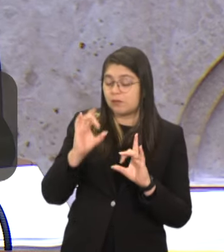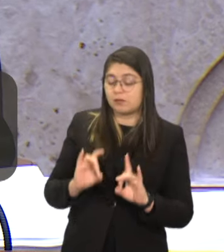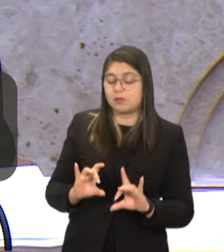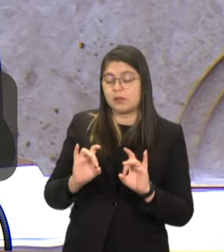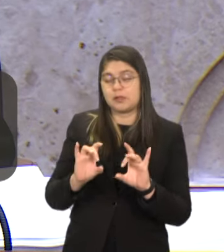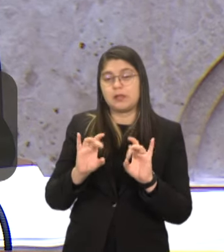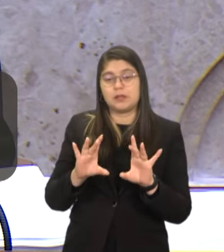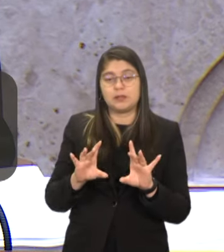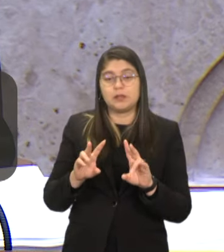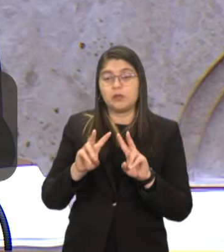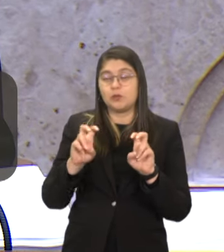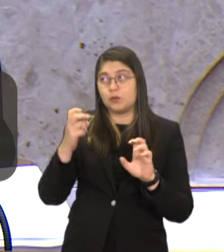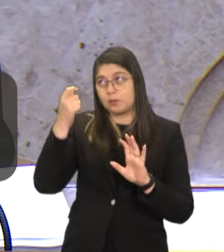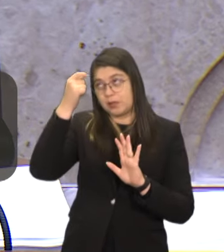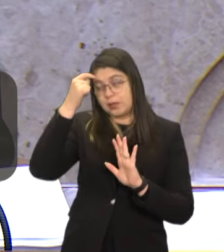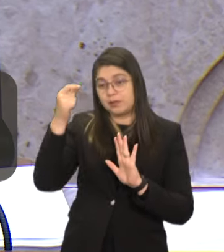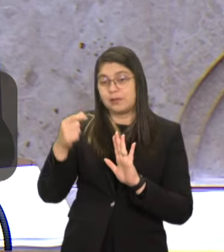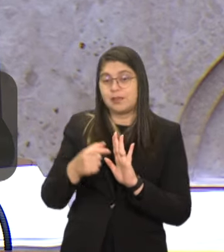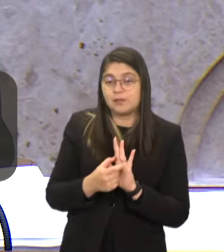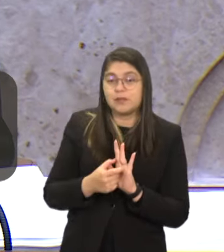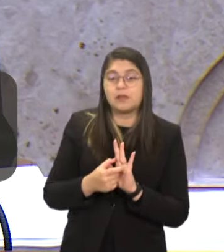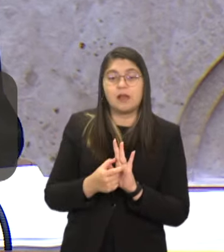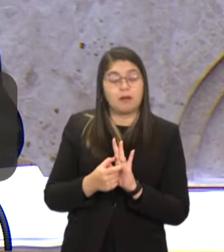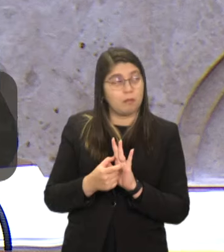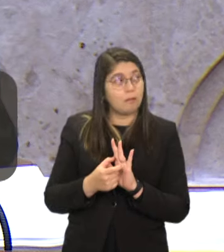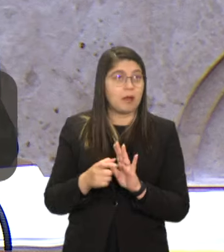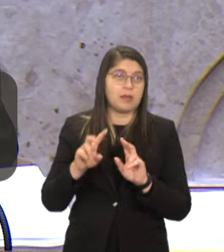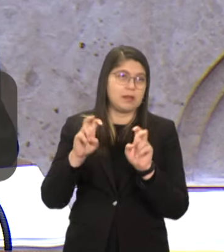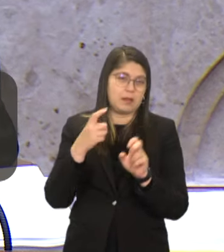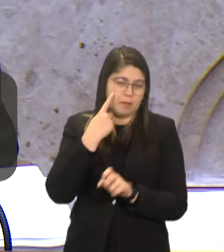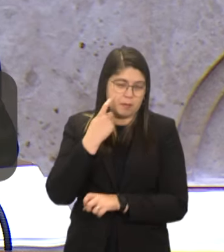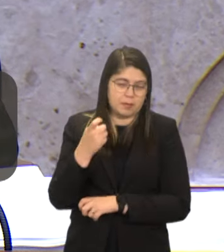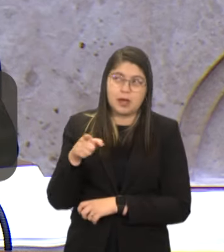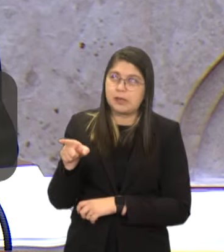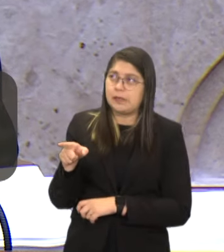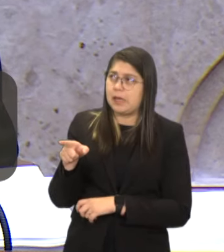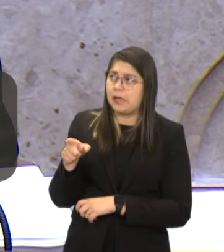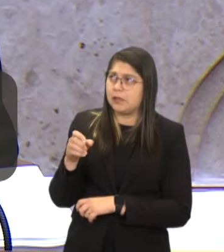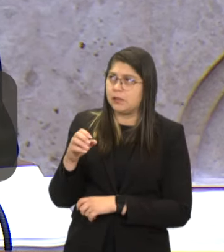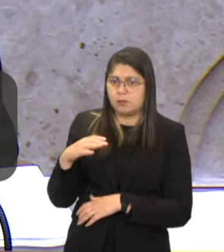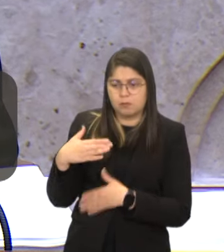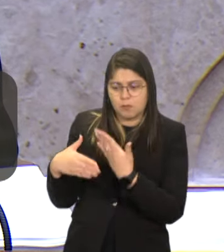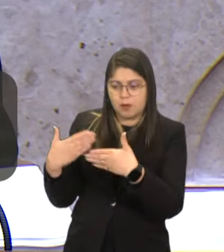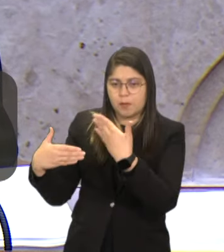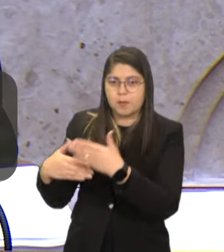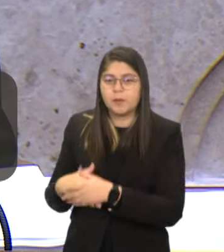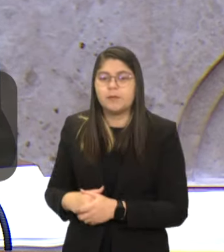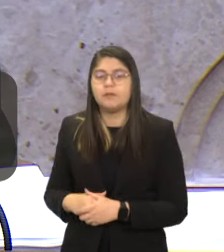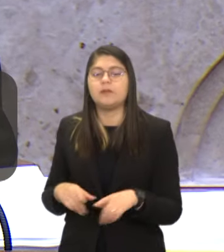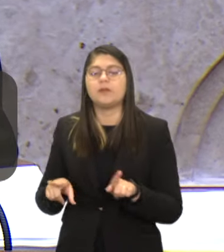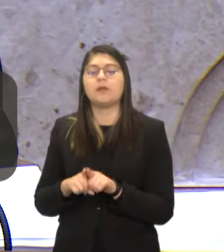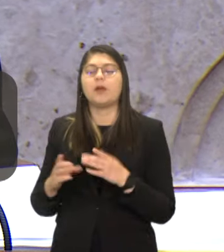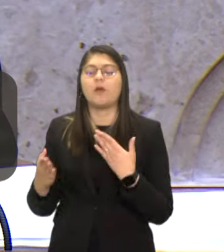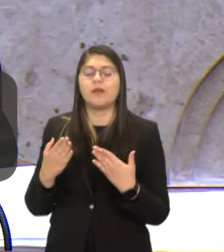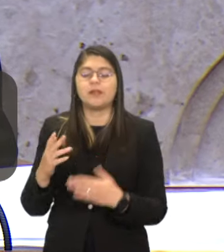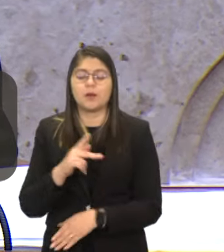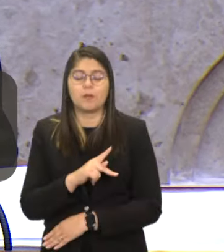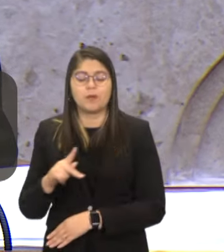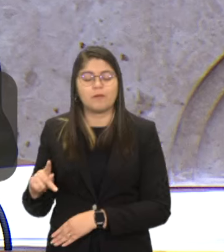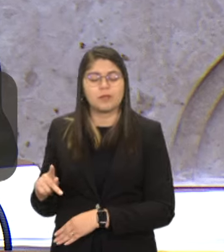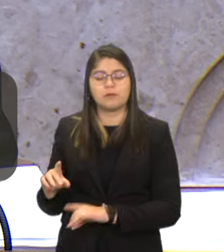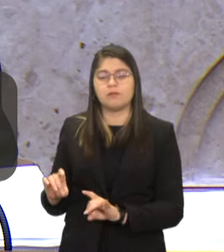em inteligência artificial, que é um tema que especialmente me interessa, em que eles são adiantados. Conversei com um professor especializado